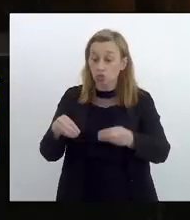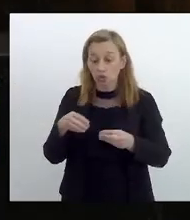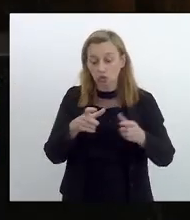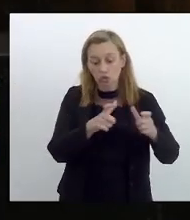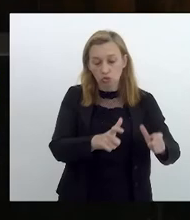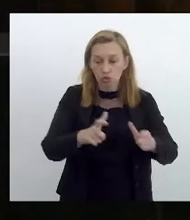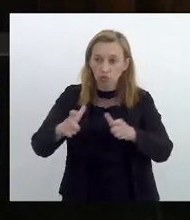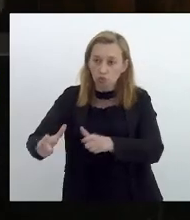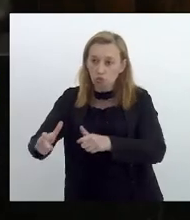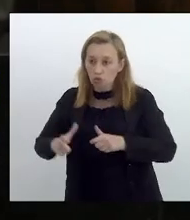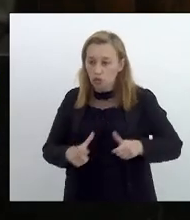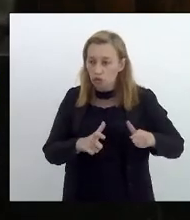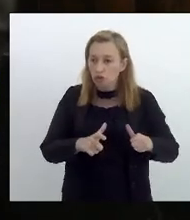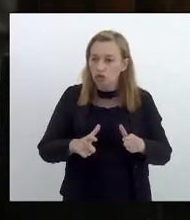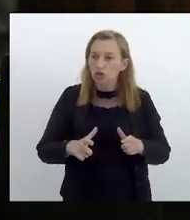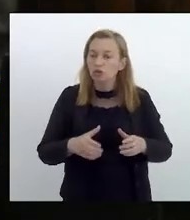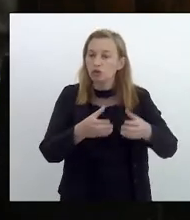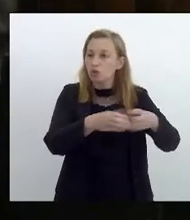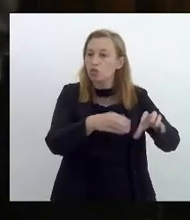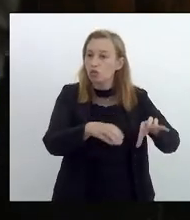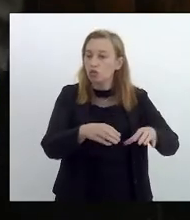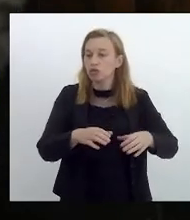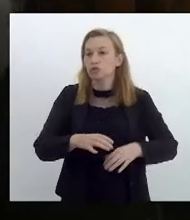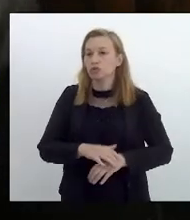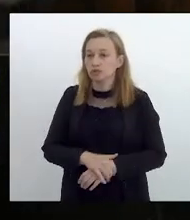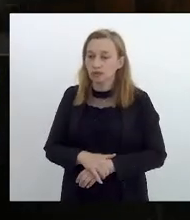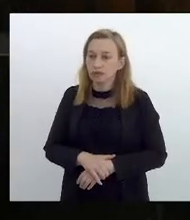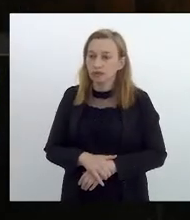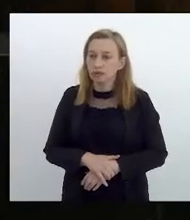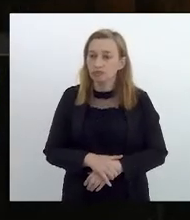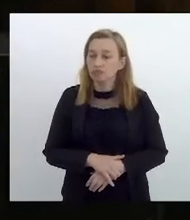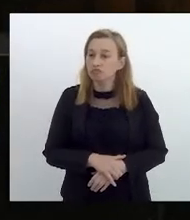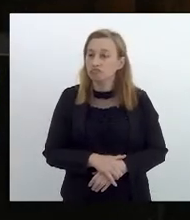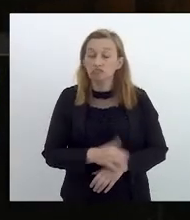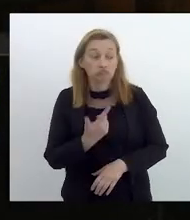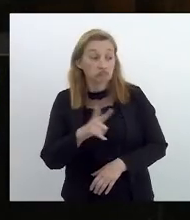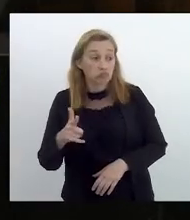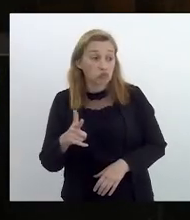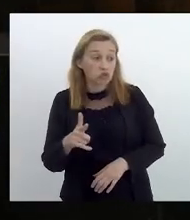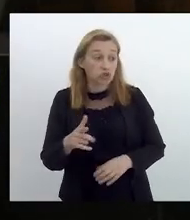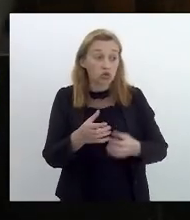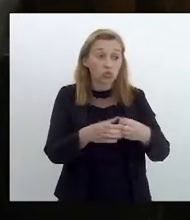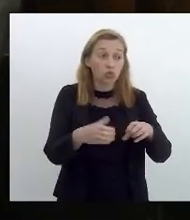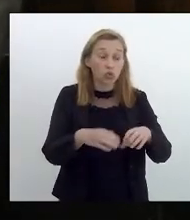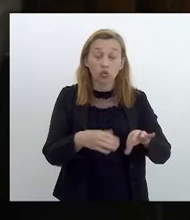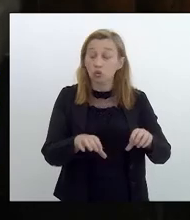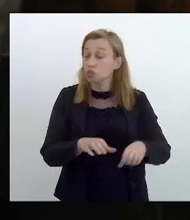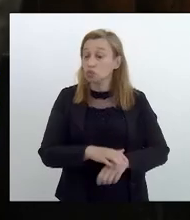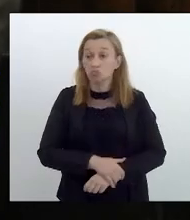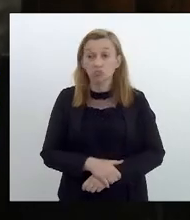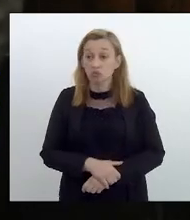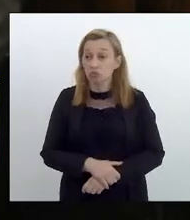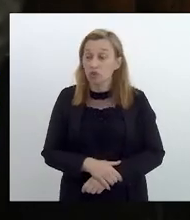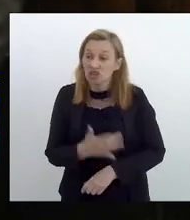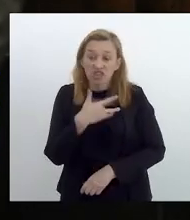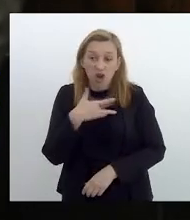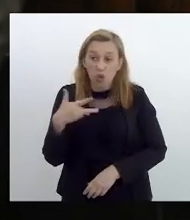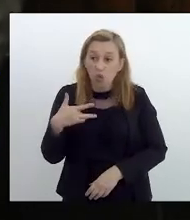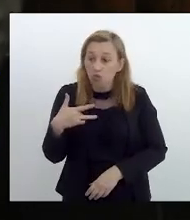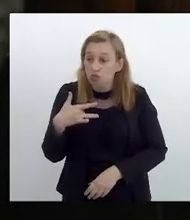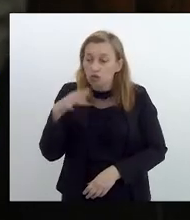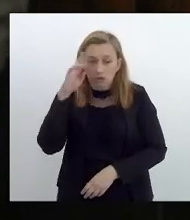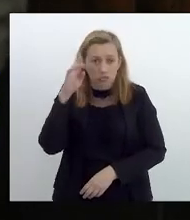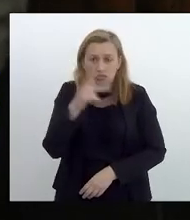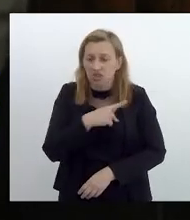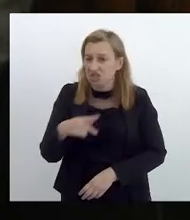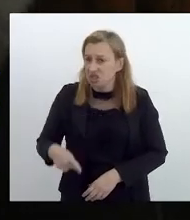que concursos queriam abrir e não tinha concurso previsto para saúde o seu